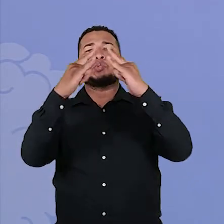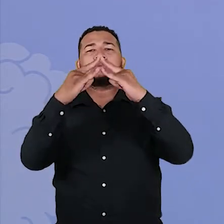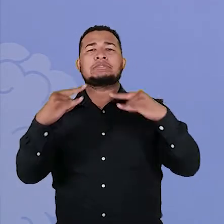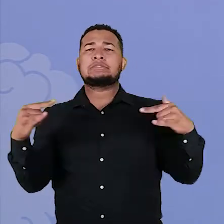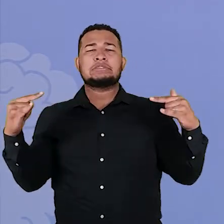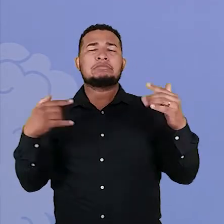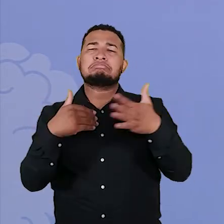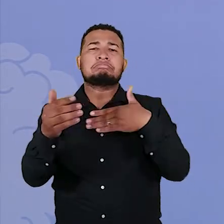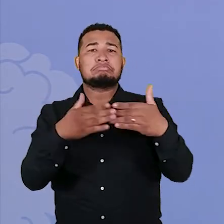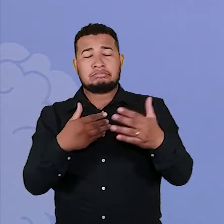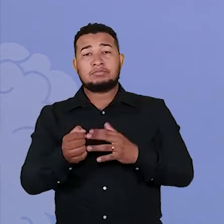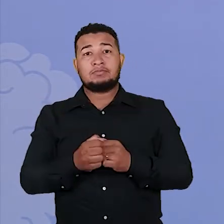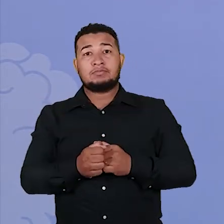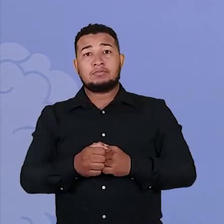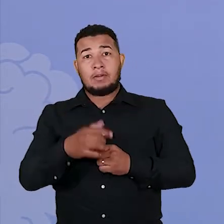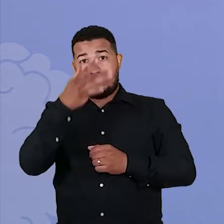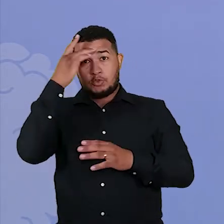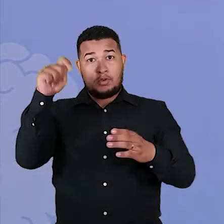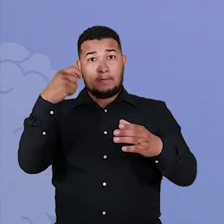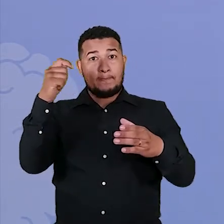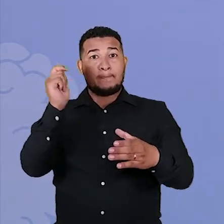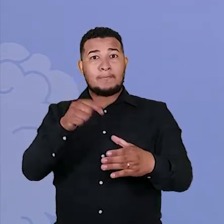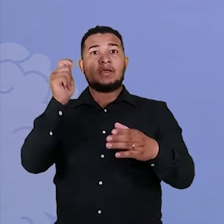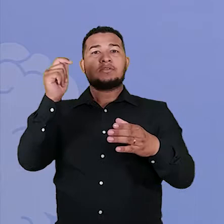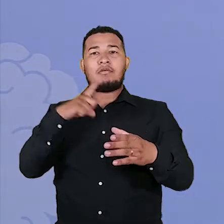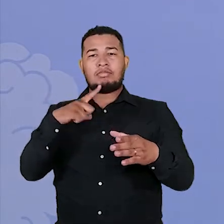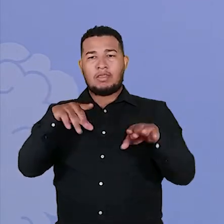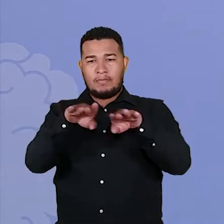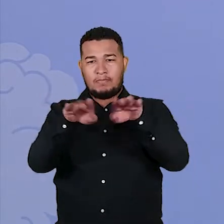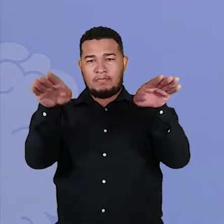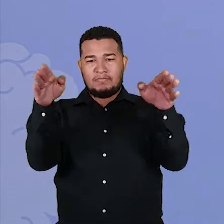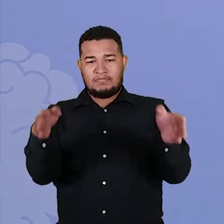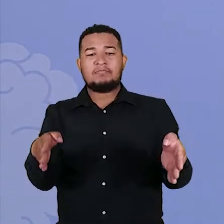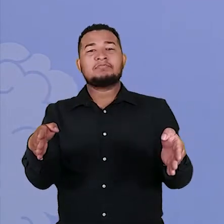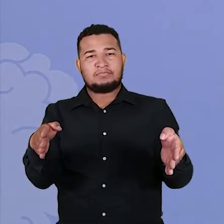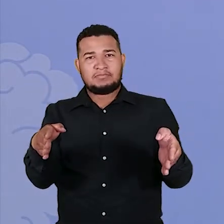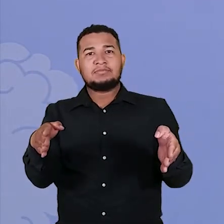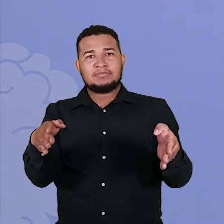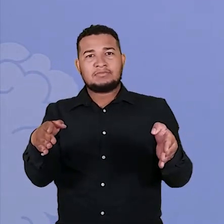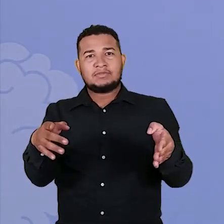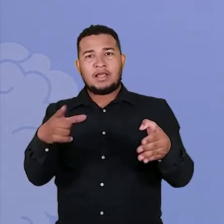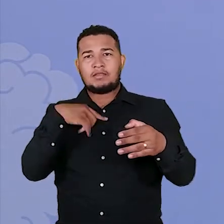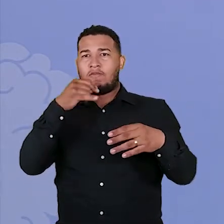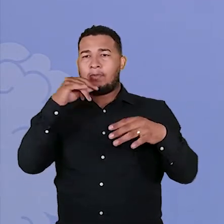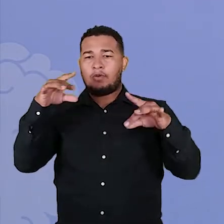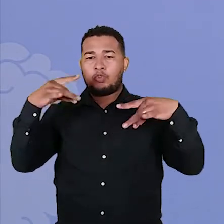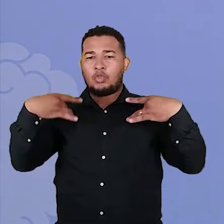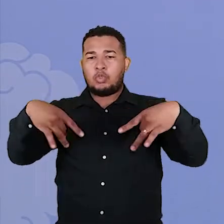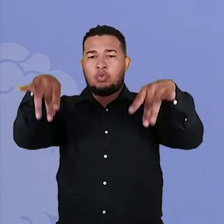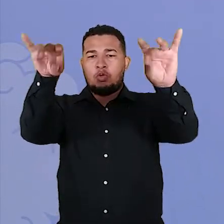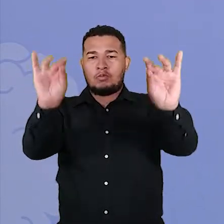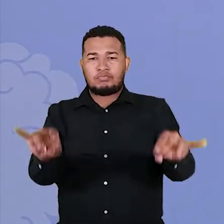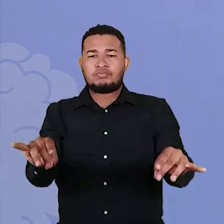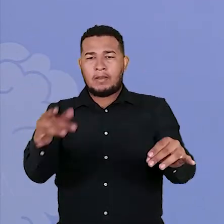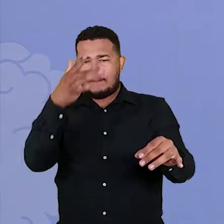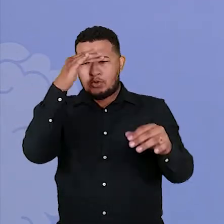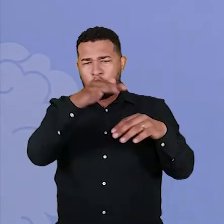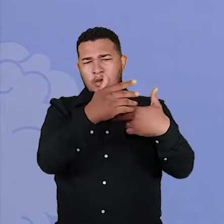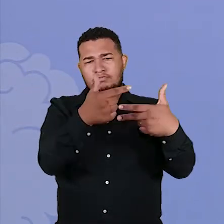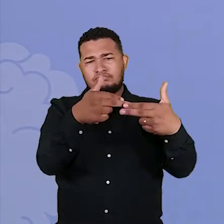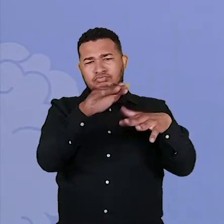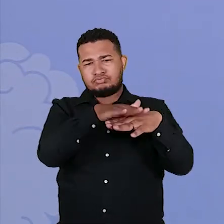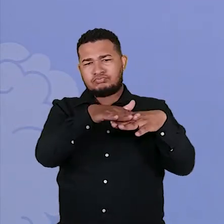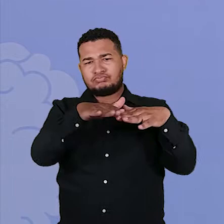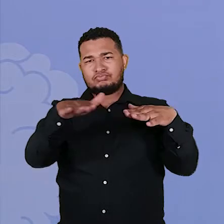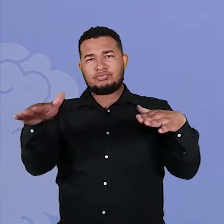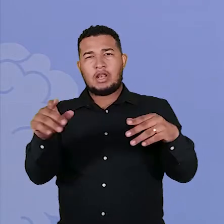lá. Um mágico pega uma mesa com uma toalha de mesa e várias coisas em cima dessa